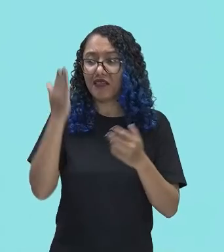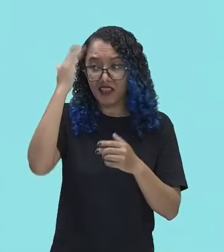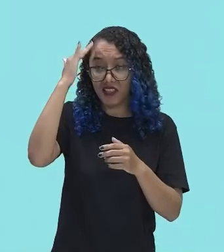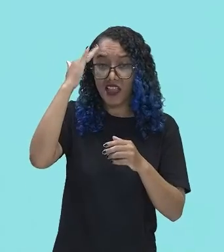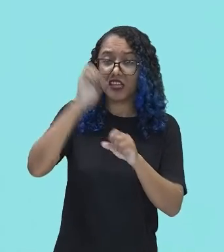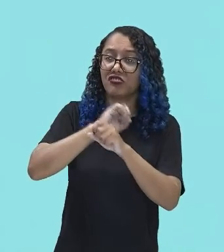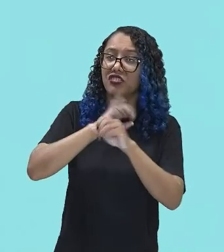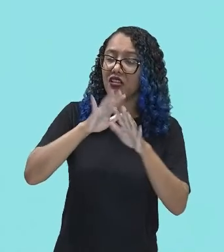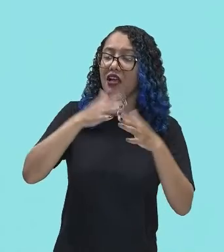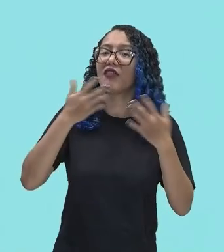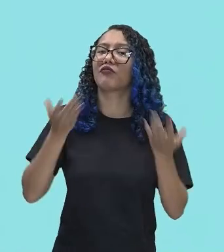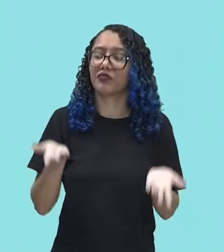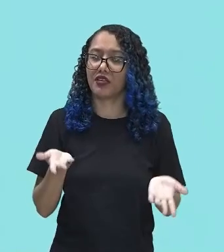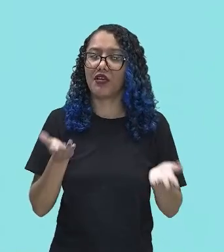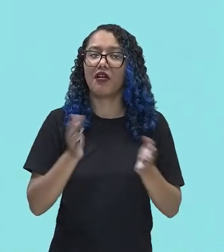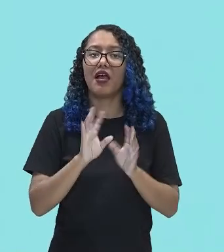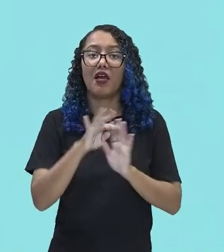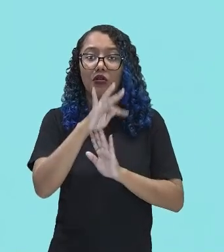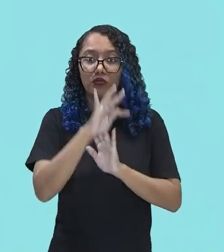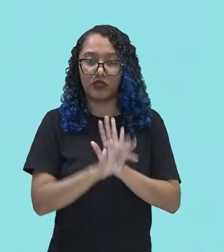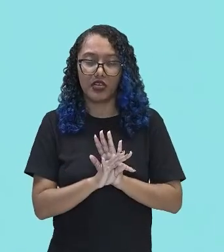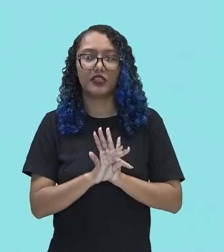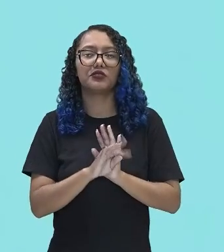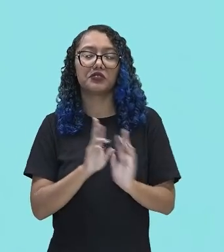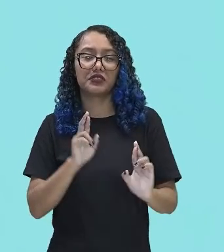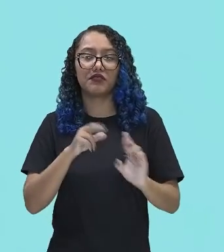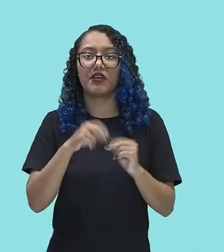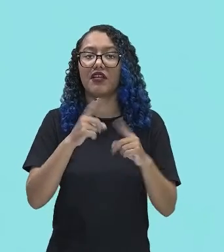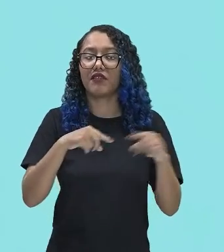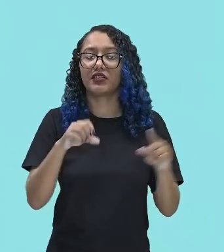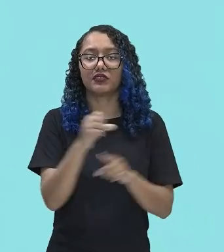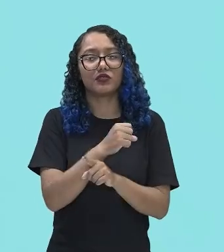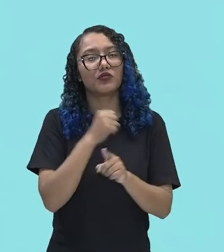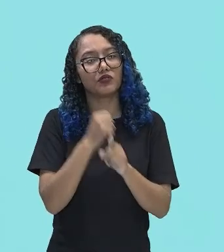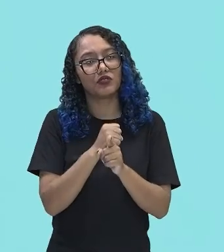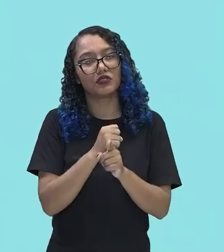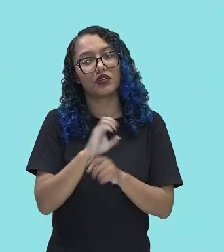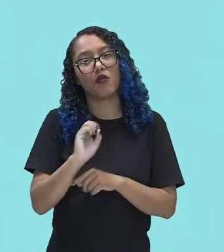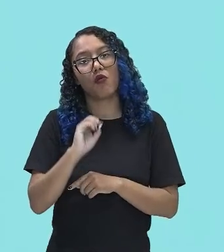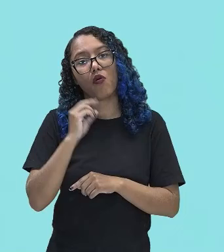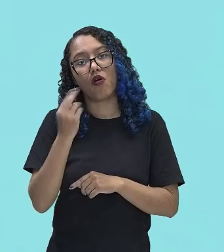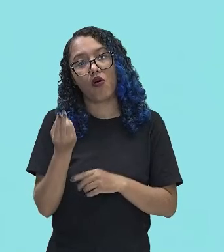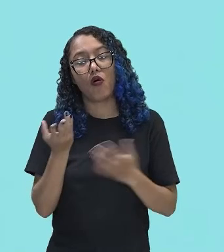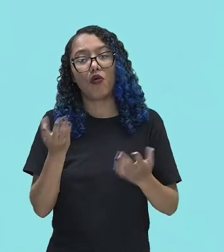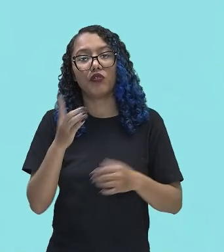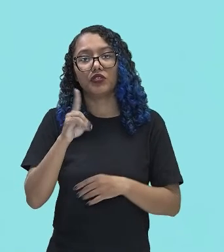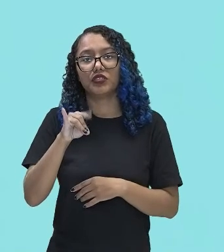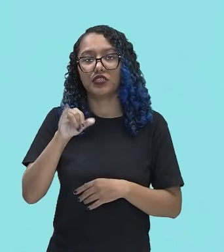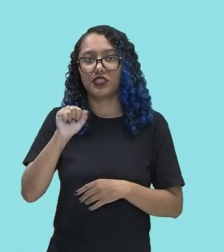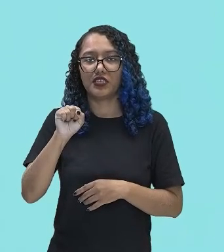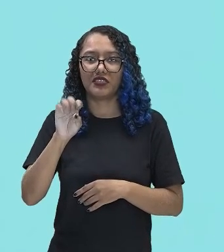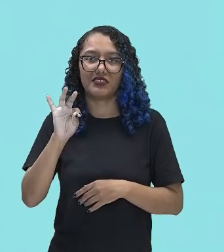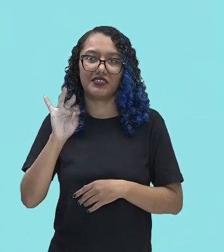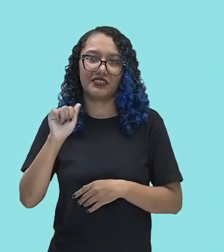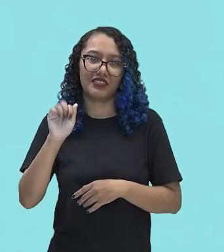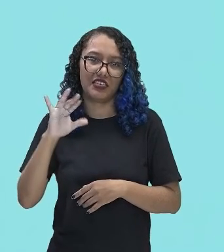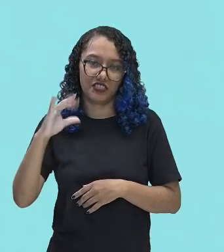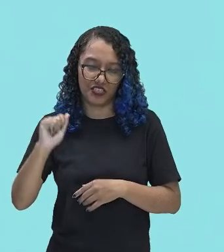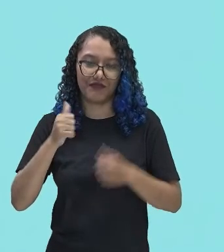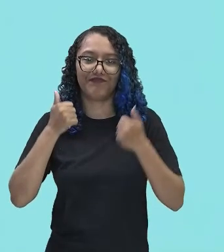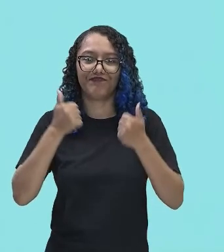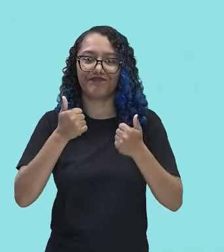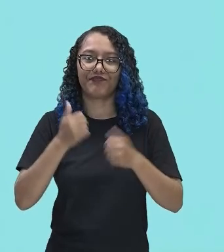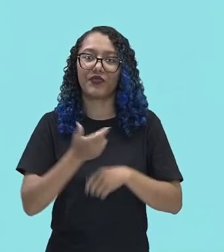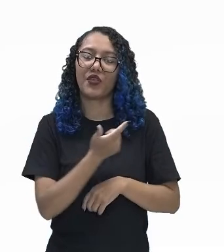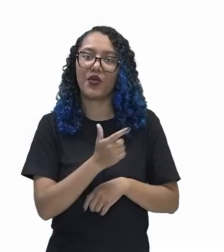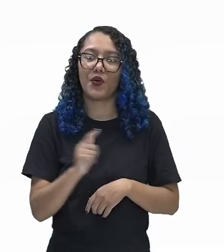um texto que fala sobre uma variação social ou também chamada de diastrática. Certinho? Vamos para